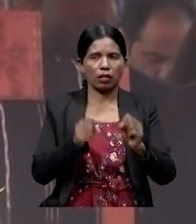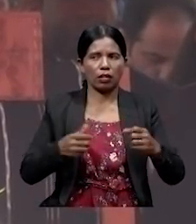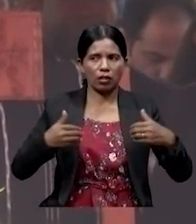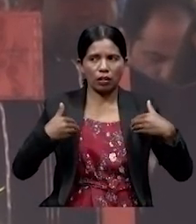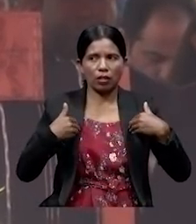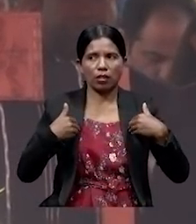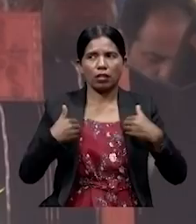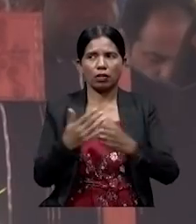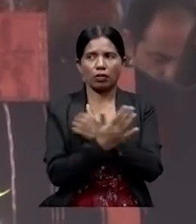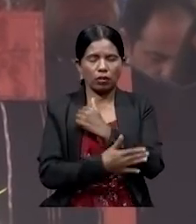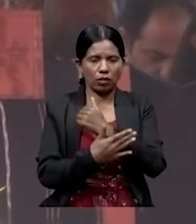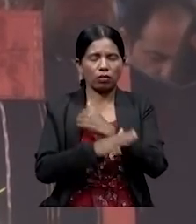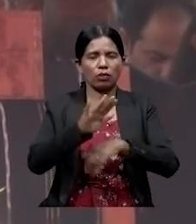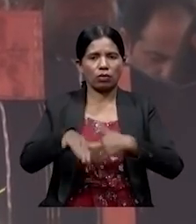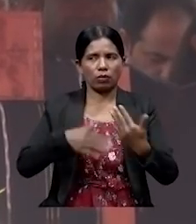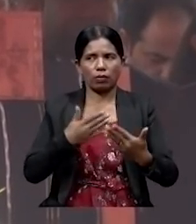bilateral com Rai Sarnehoto.